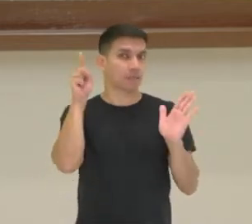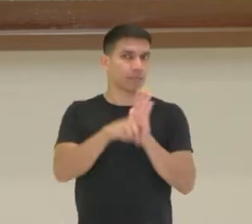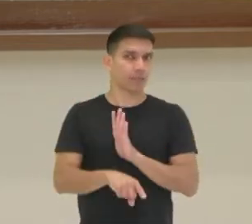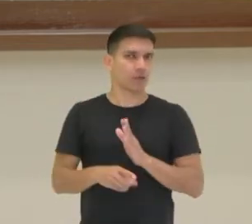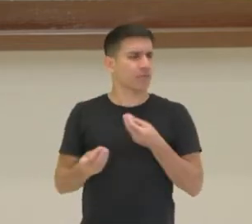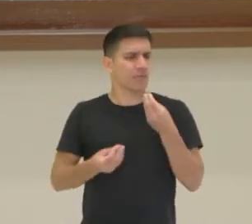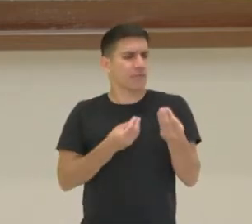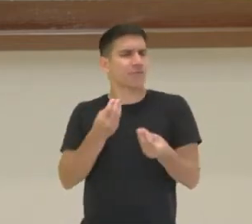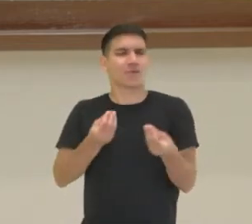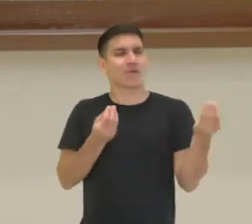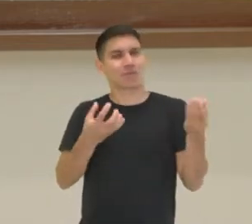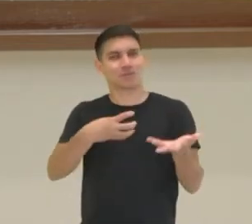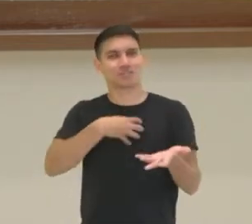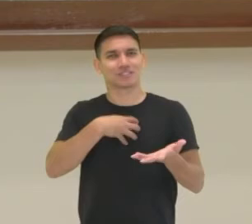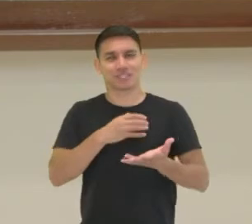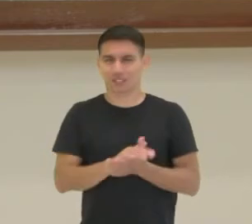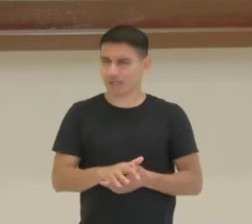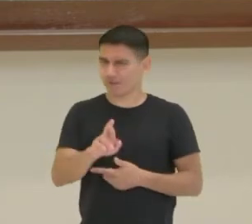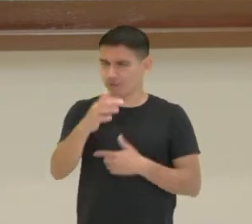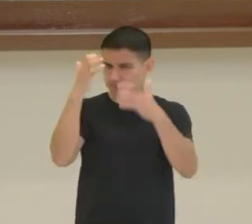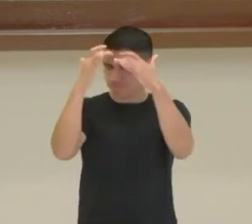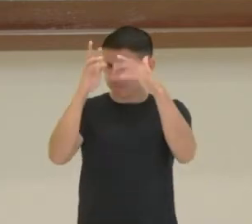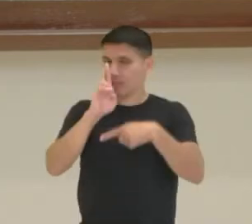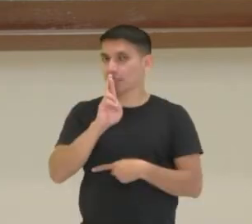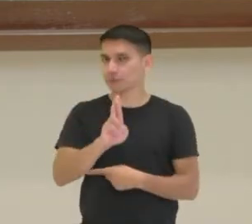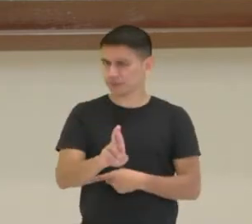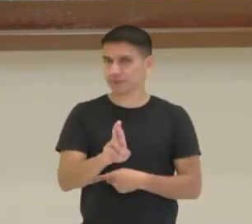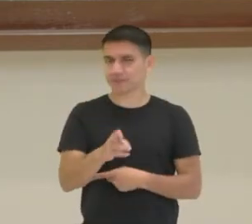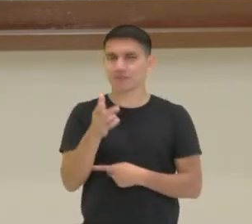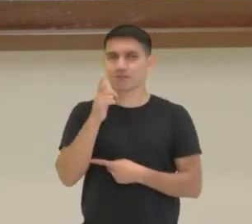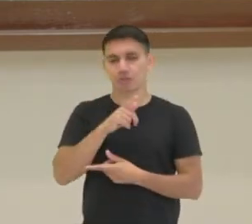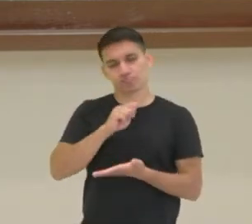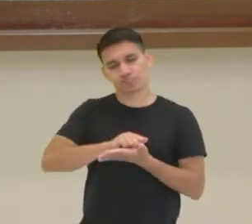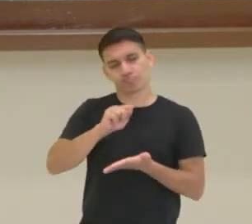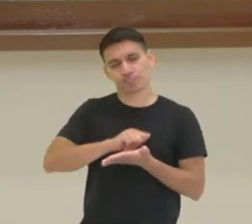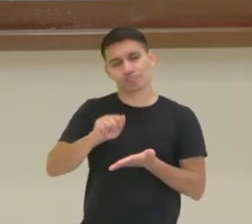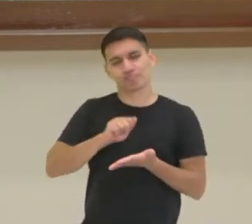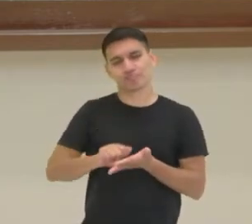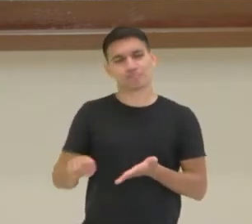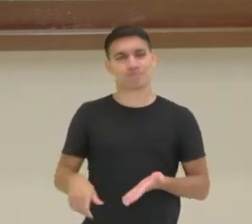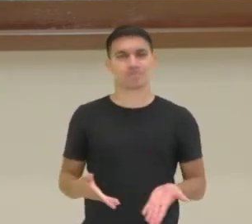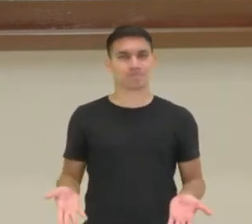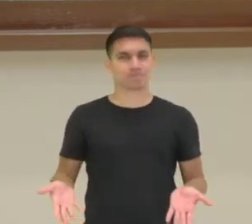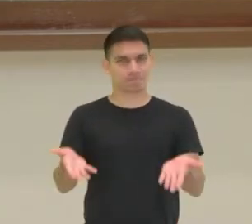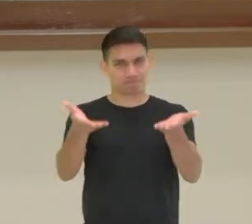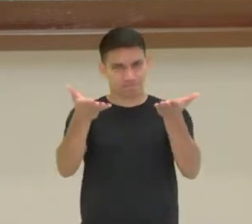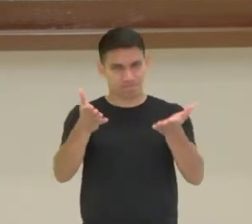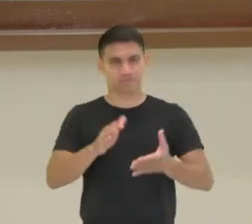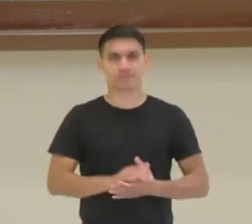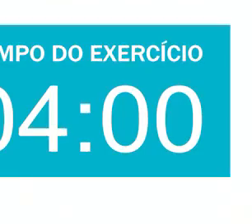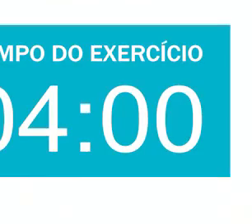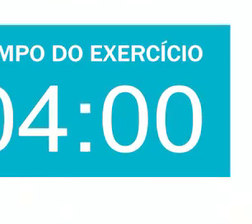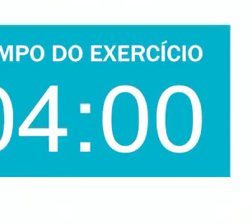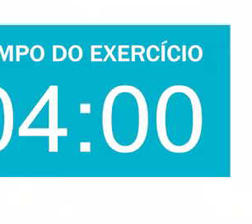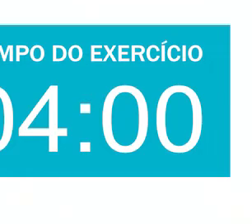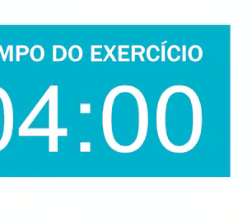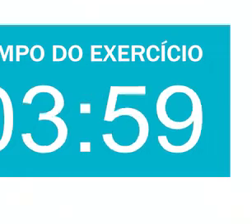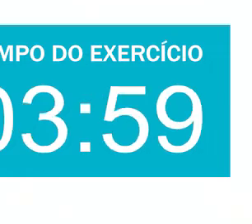é a questão que se espera que vocês reflitam sobre e consigam dar conta de responder aí nesse momento.